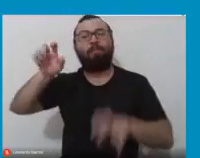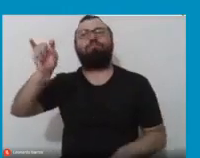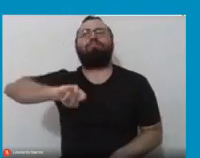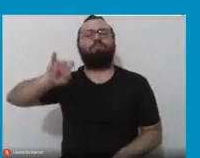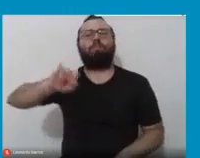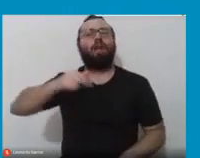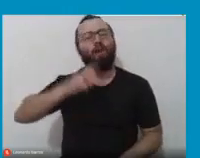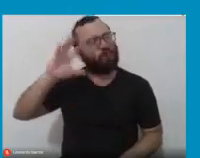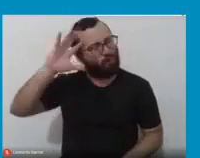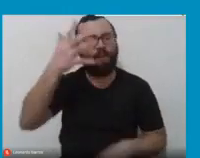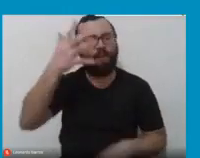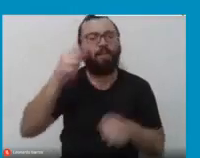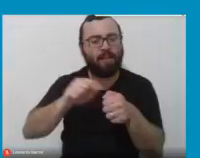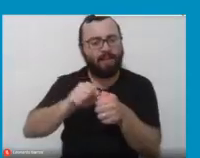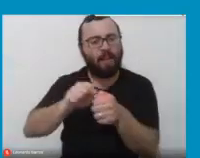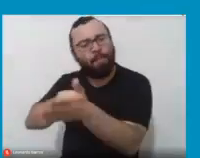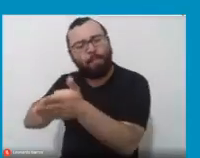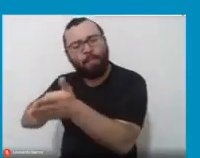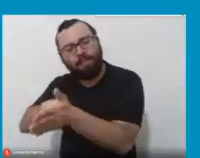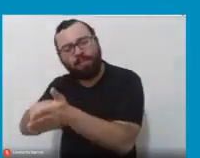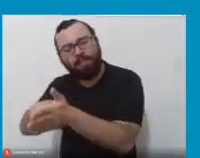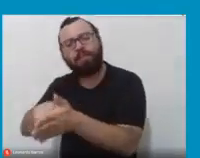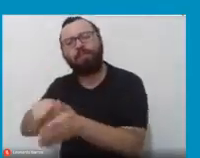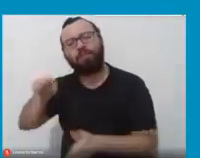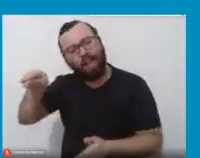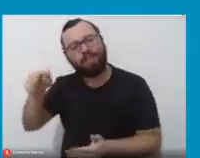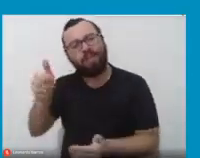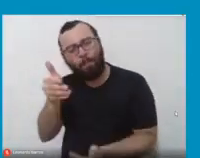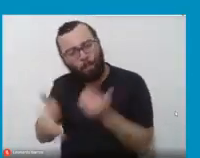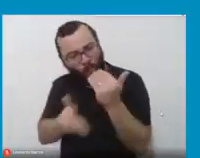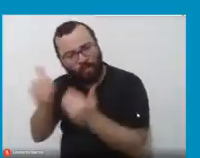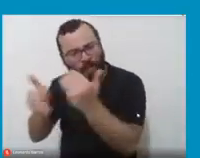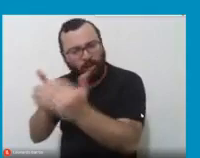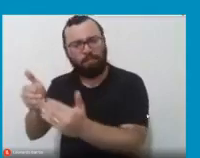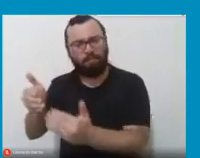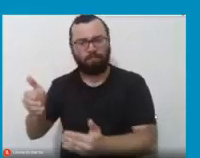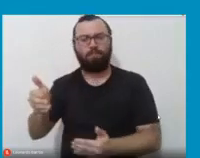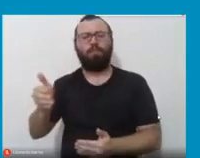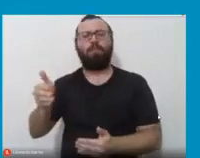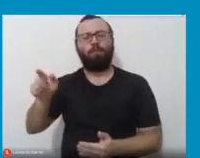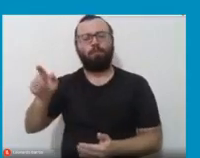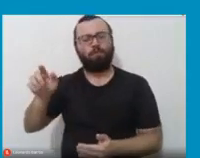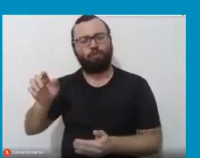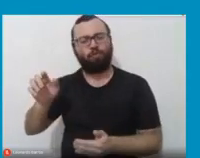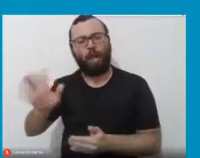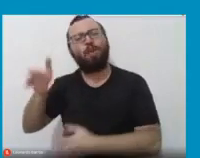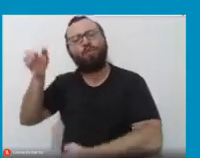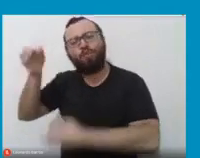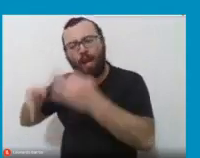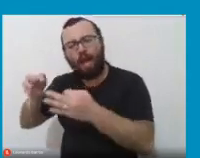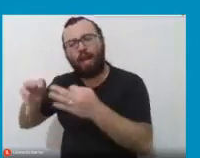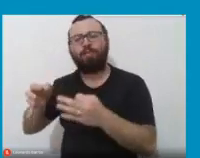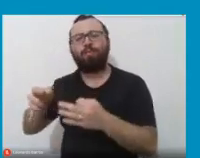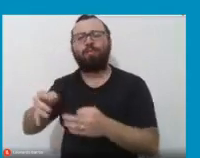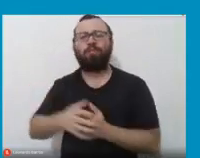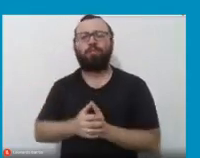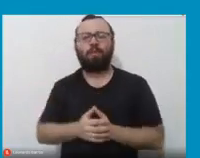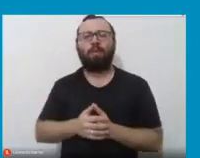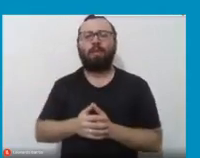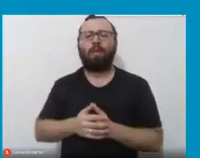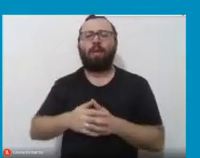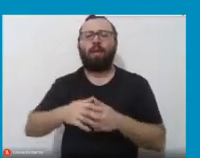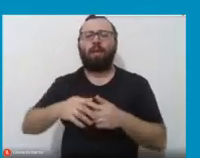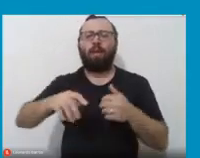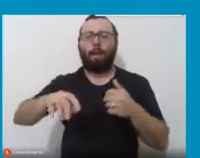uma pesquisa com esses processos que haviam sido julgados no Tribunal do Júri da cidade do Rio de